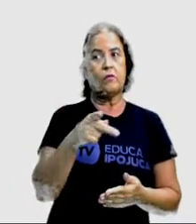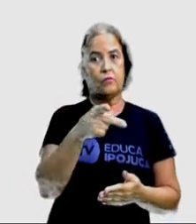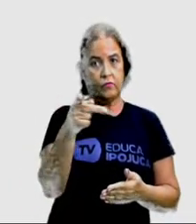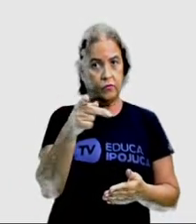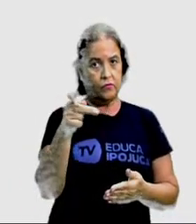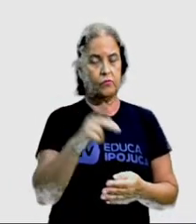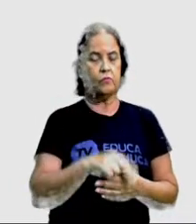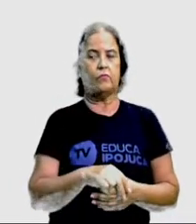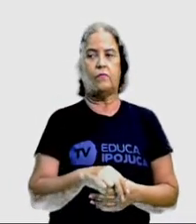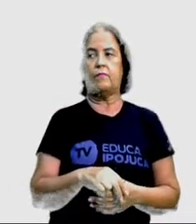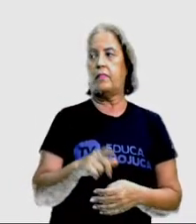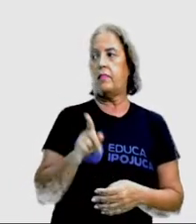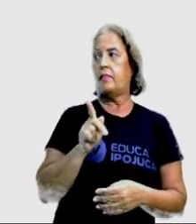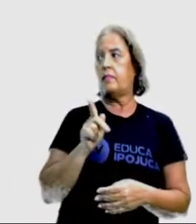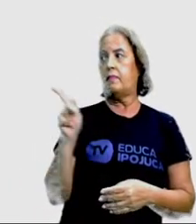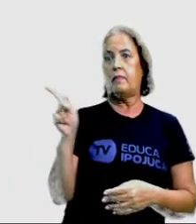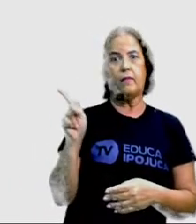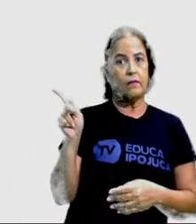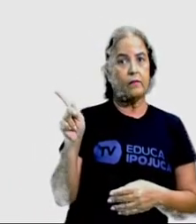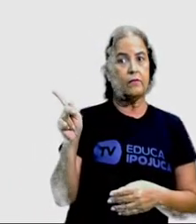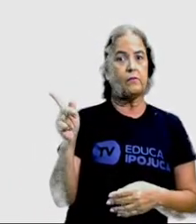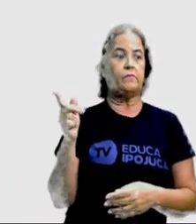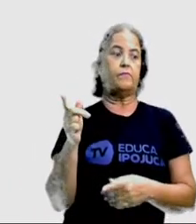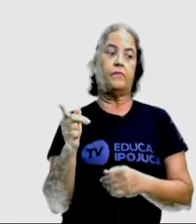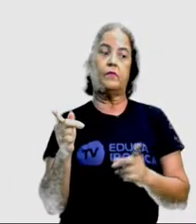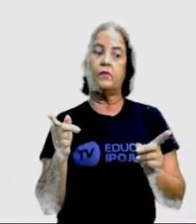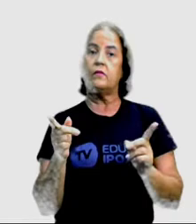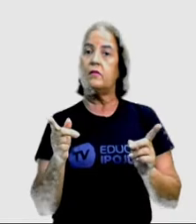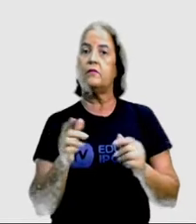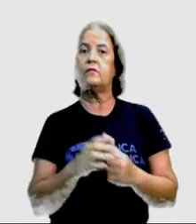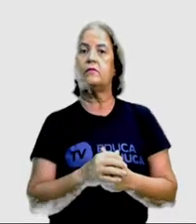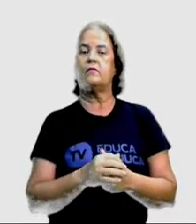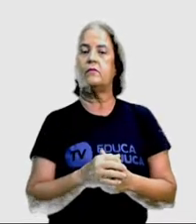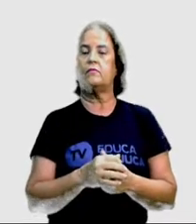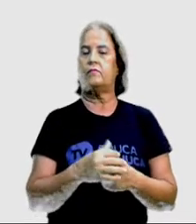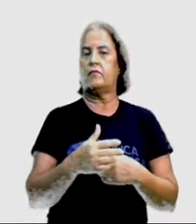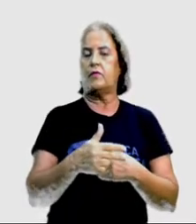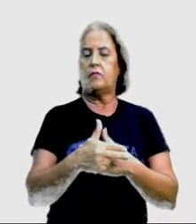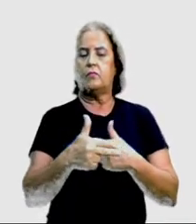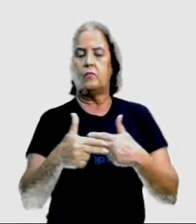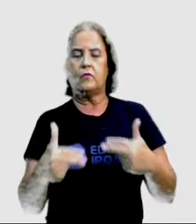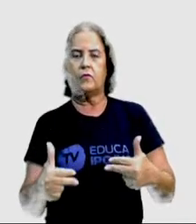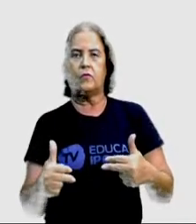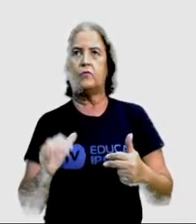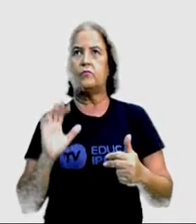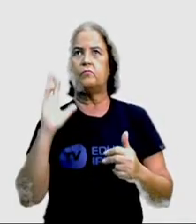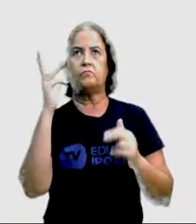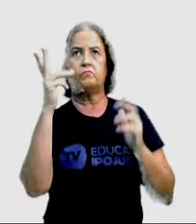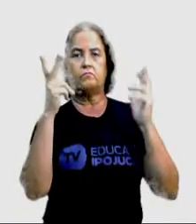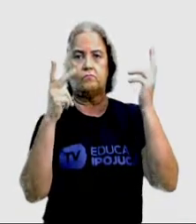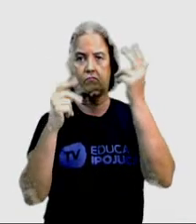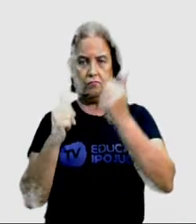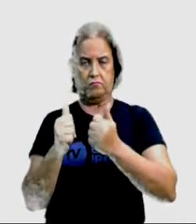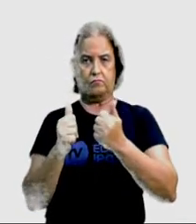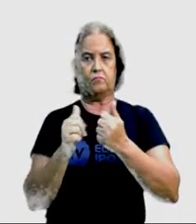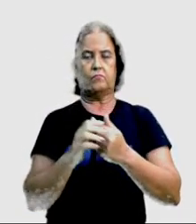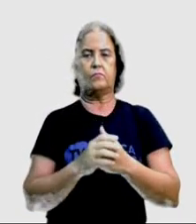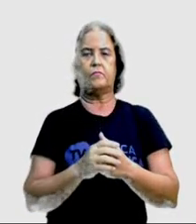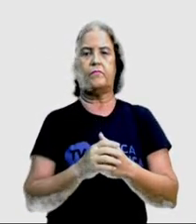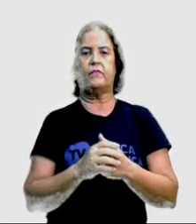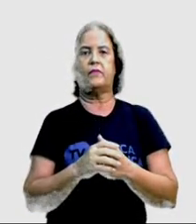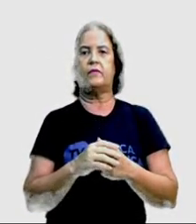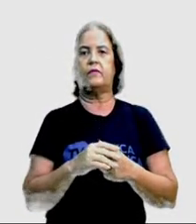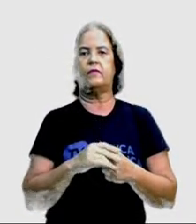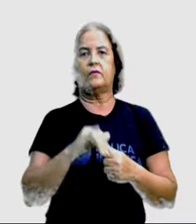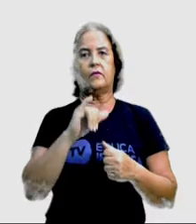dele e dela para animais, objetos e fenômenos da natureza, que é aí o nosso pronome neutro, né, referente